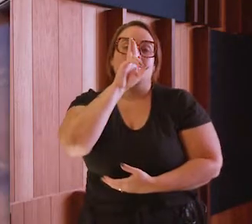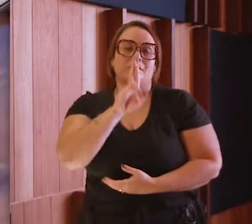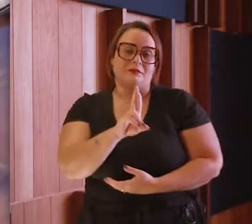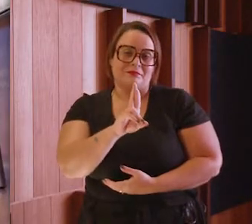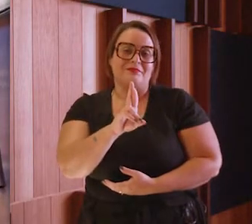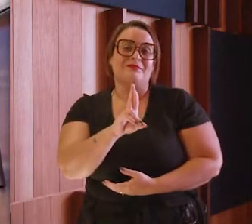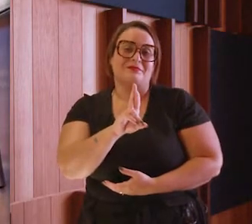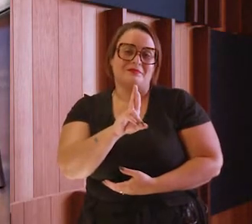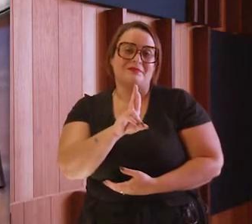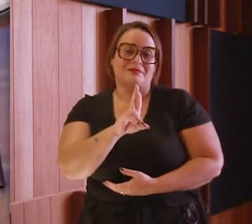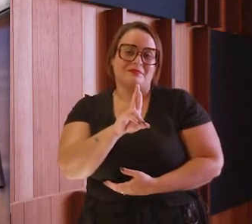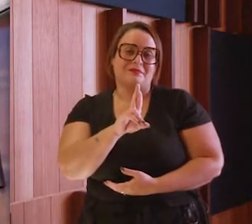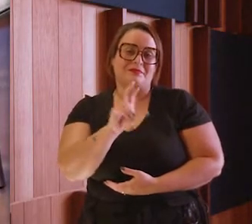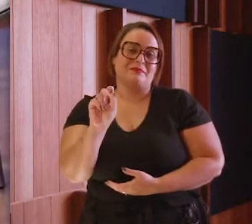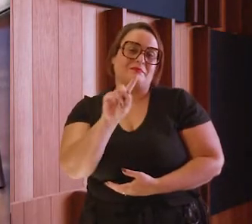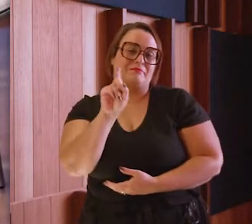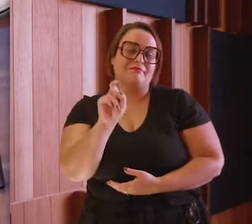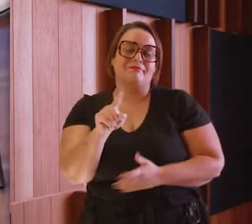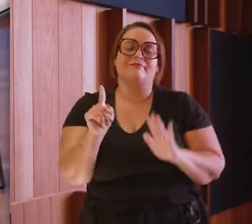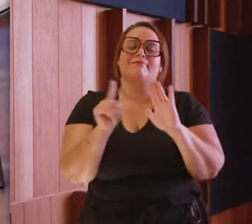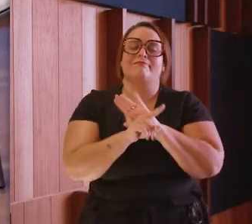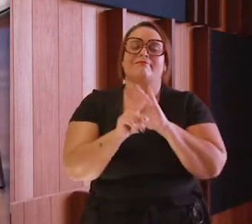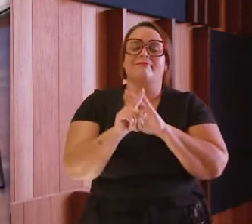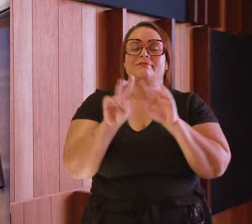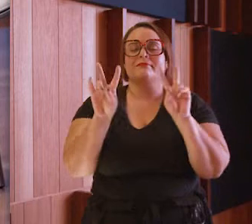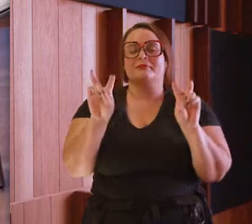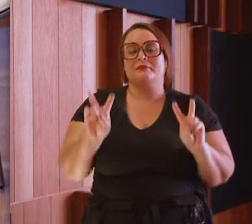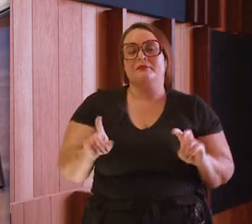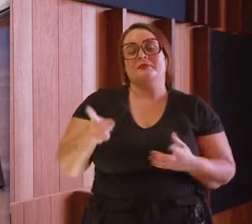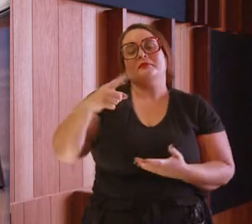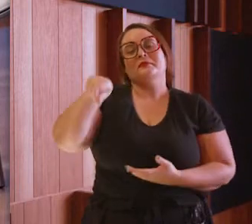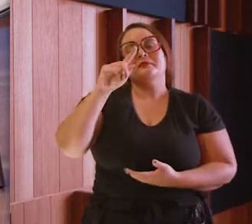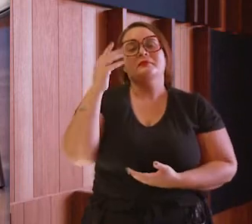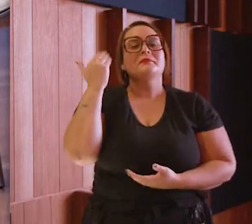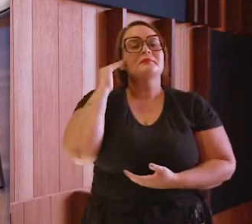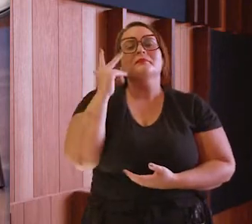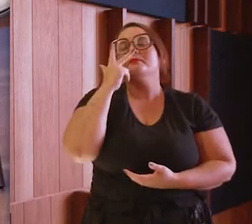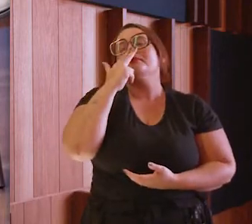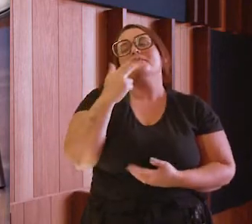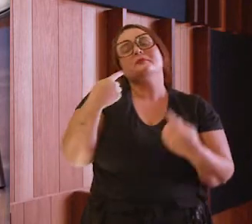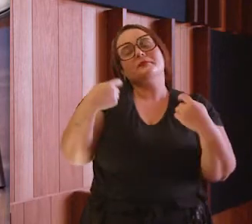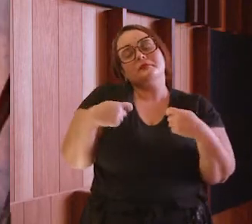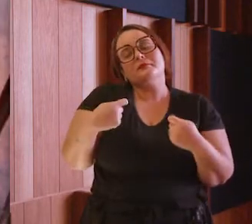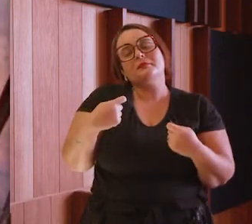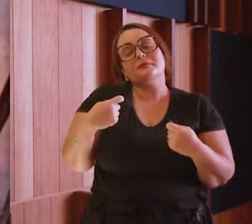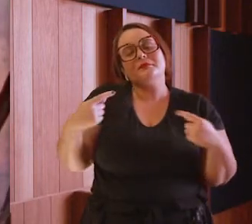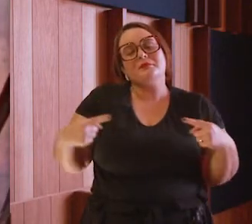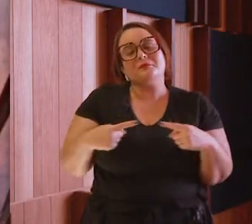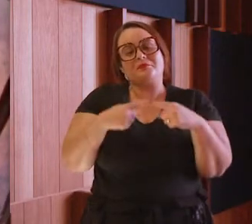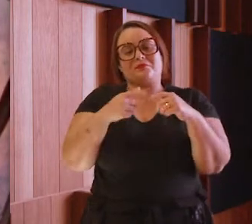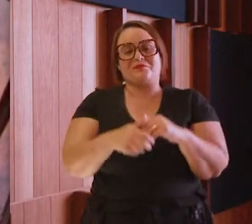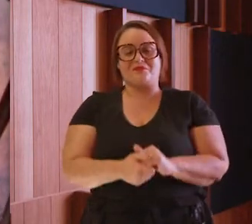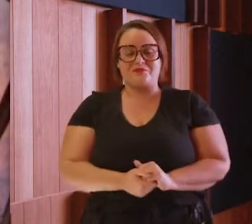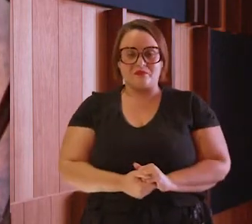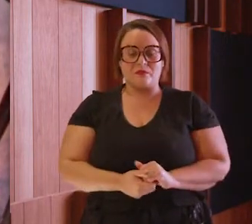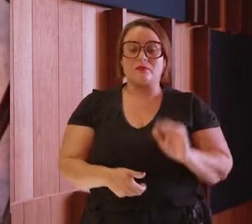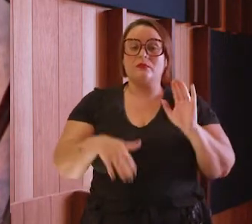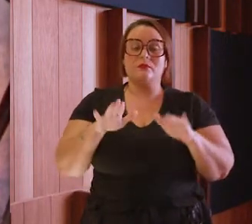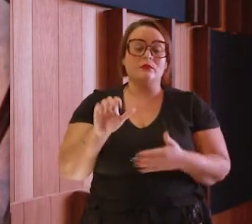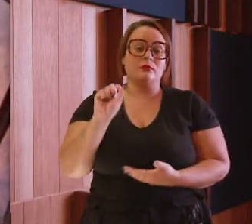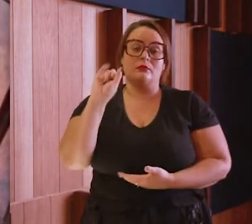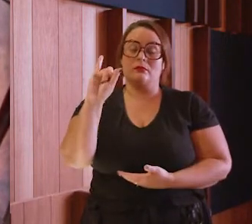às suas indagações, os temas que vocês entendem que devem ser endereçados. Caso algum tema não